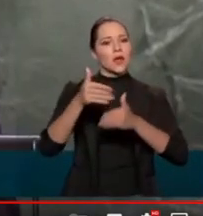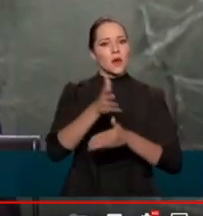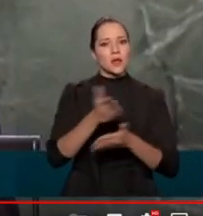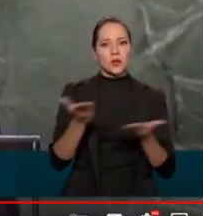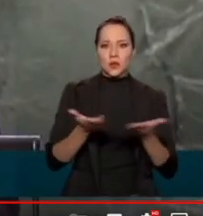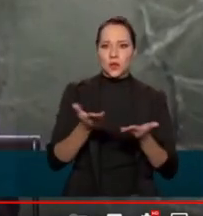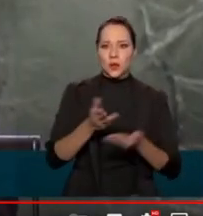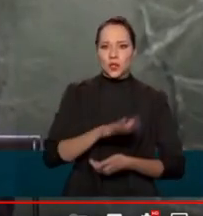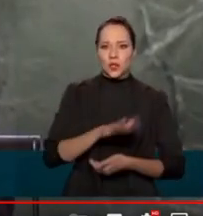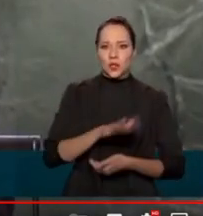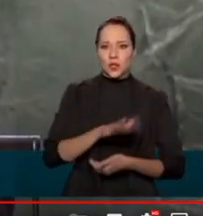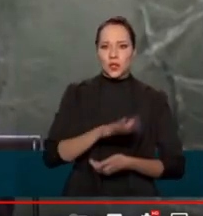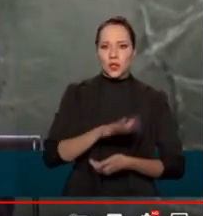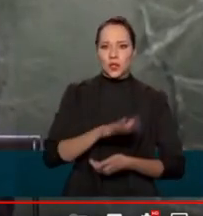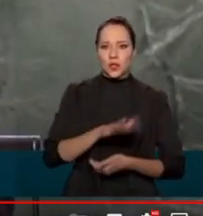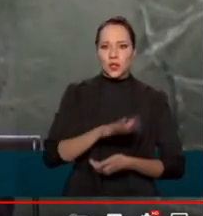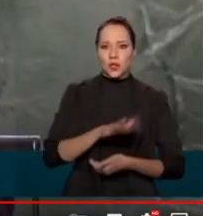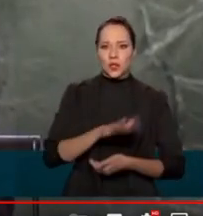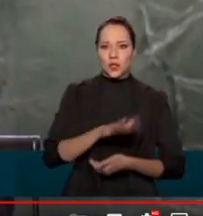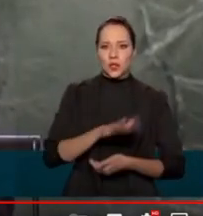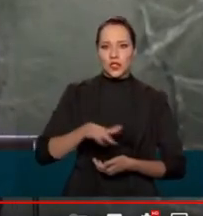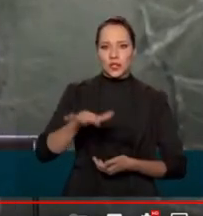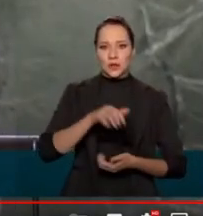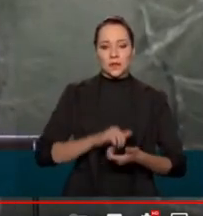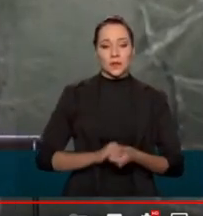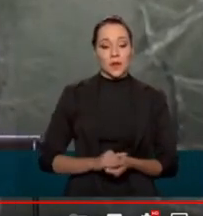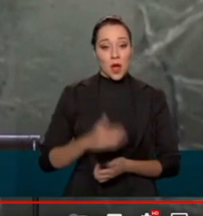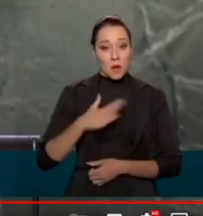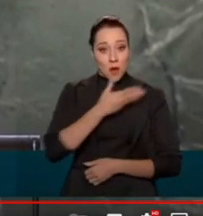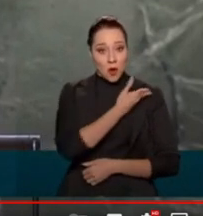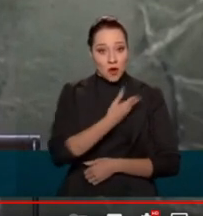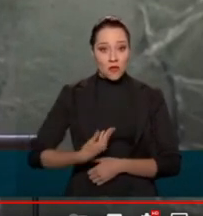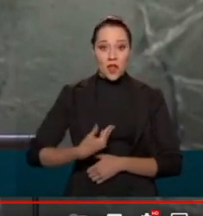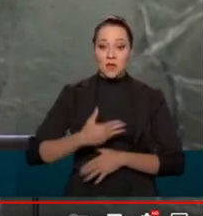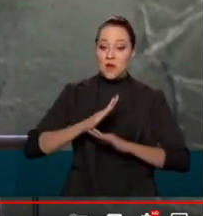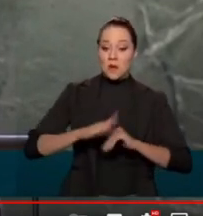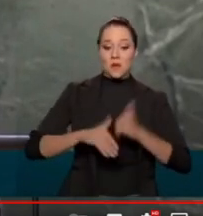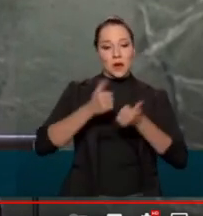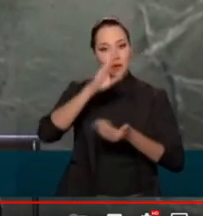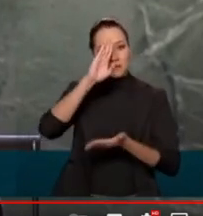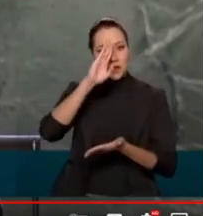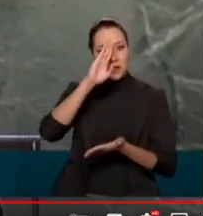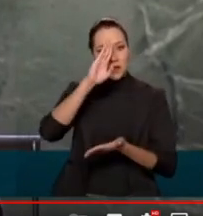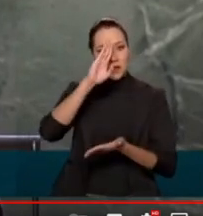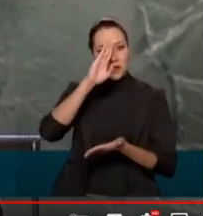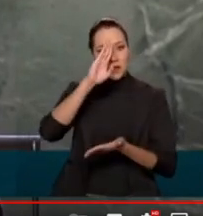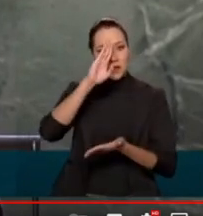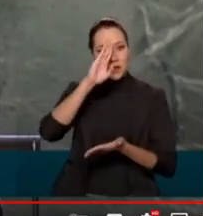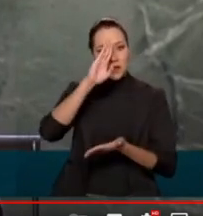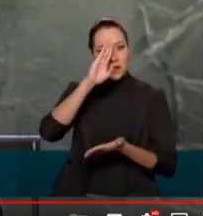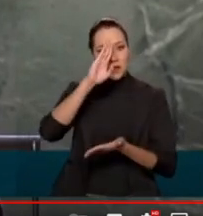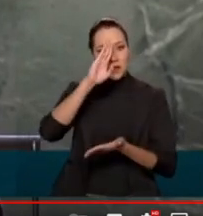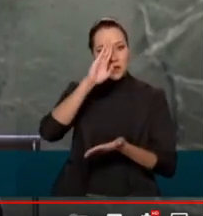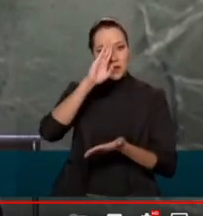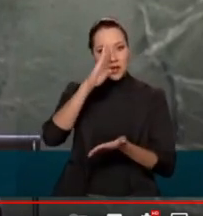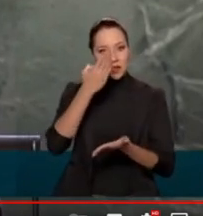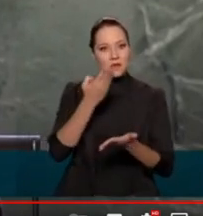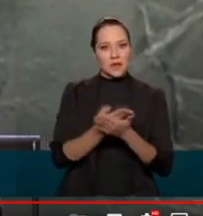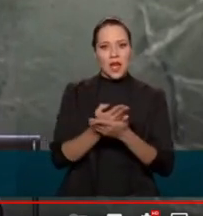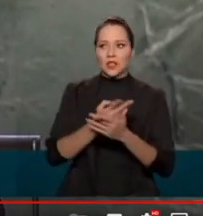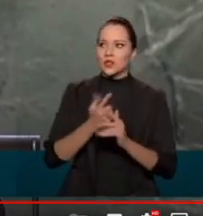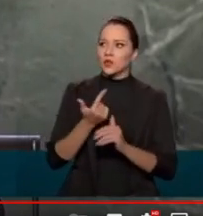emergentes E isso também não é verdade o governo recuperou a credibilidade externa isso também não é